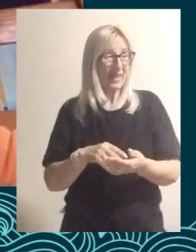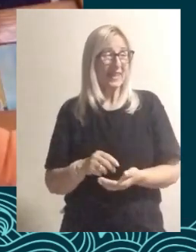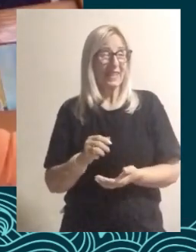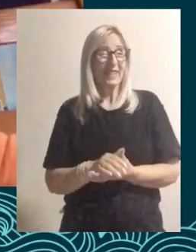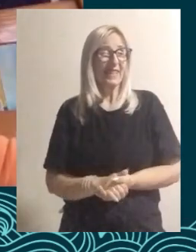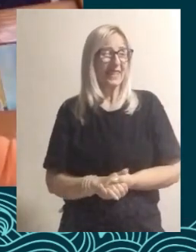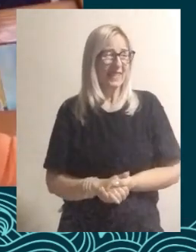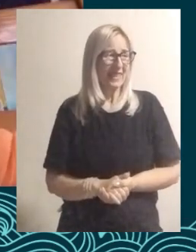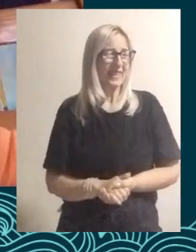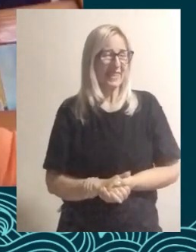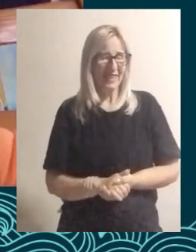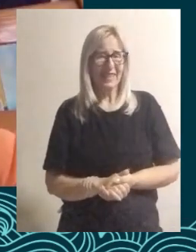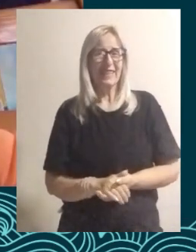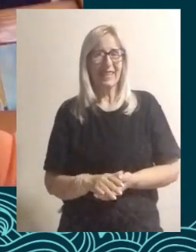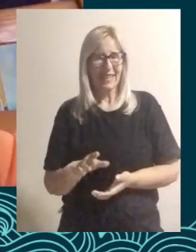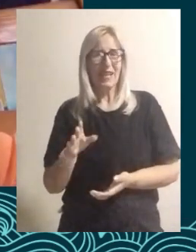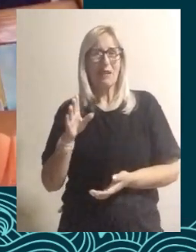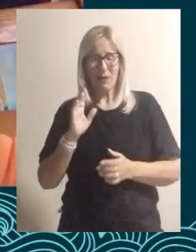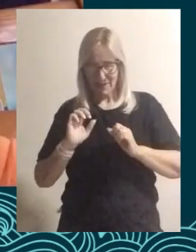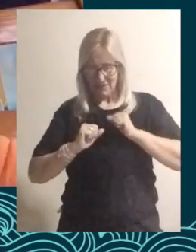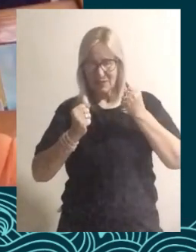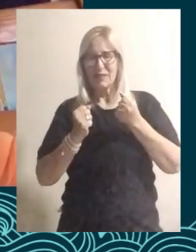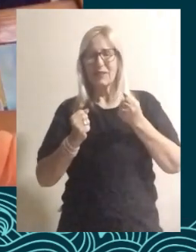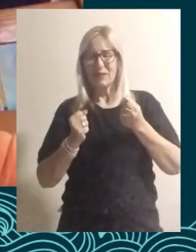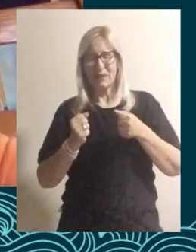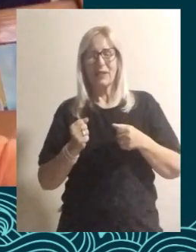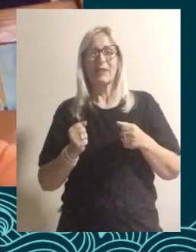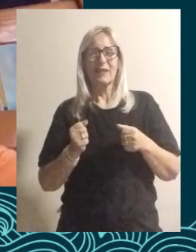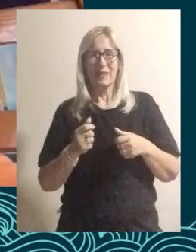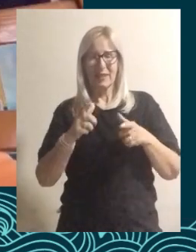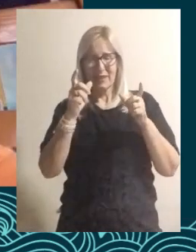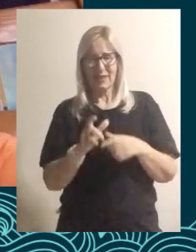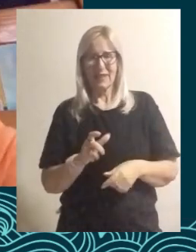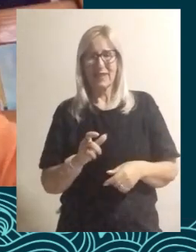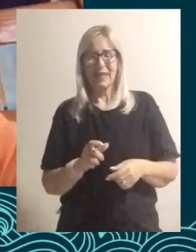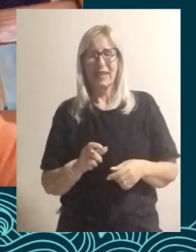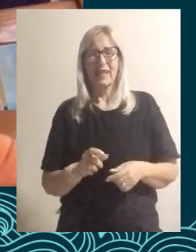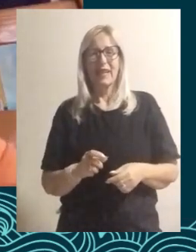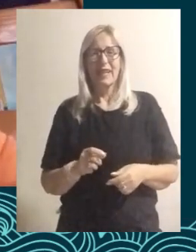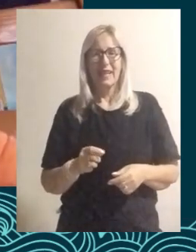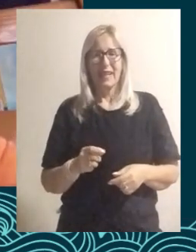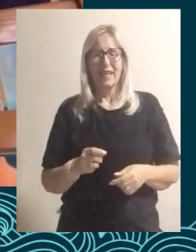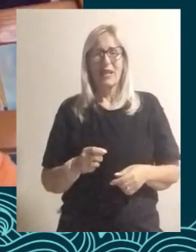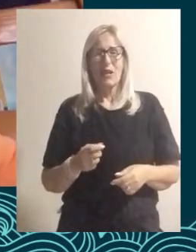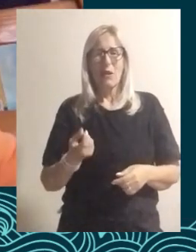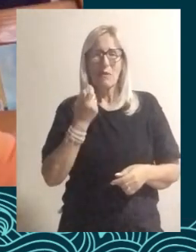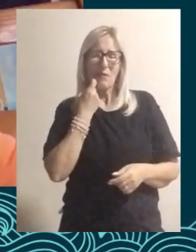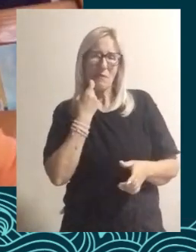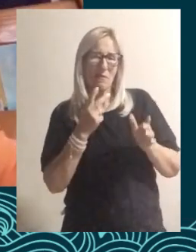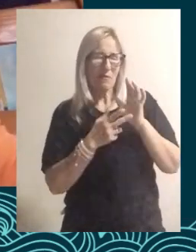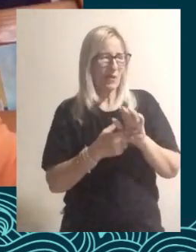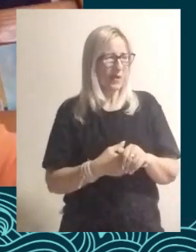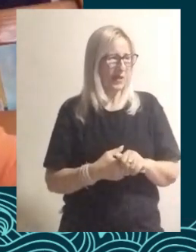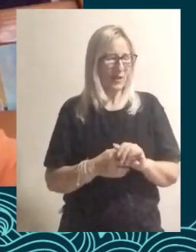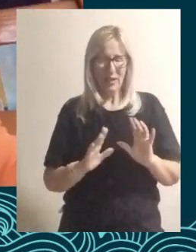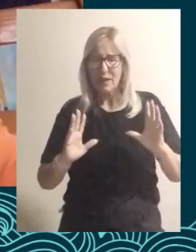leitoras, saber como está sendo a delas, que é bem mais desafiadora que a minha. No Sardinha, que é uma coisa mais simples, eu